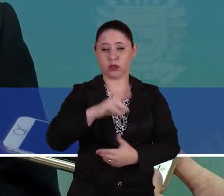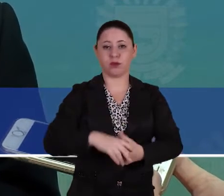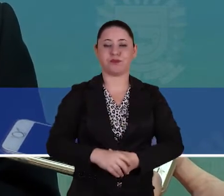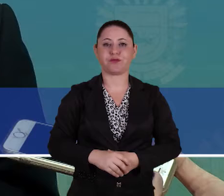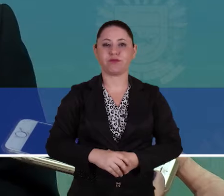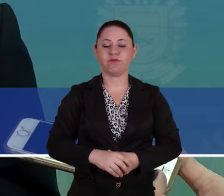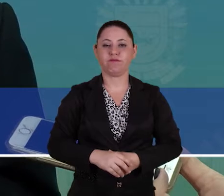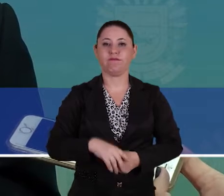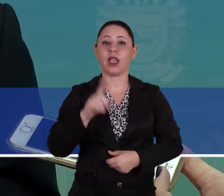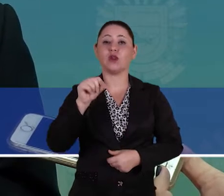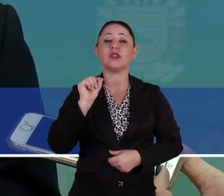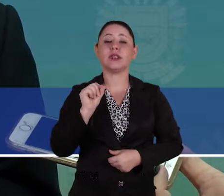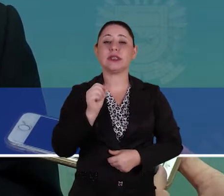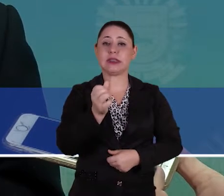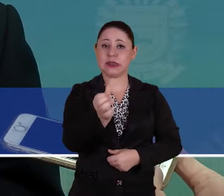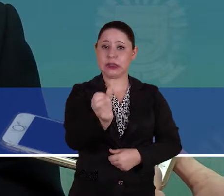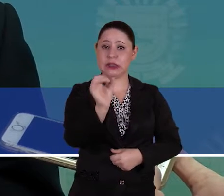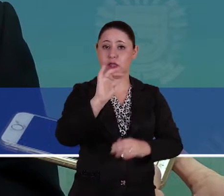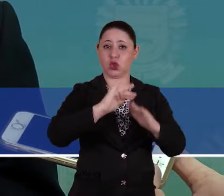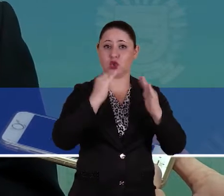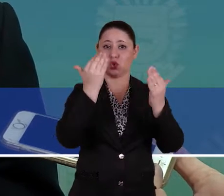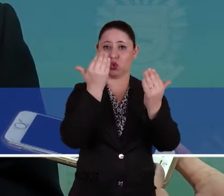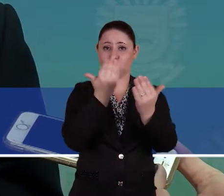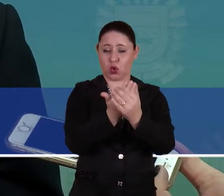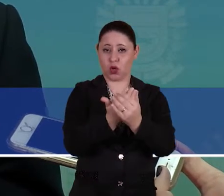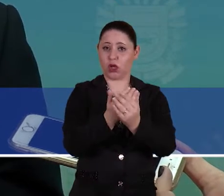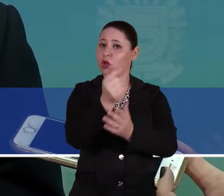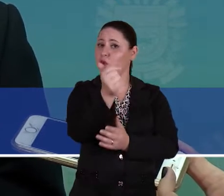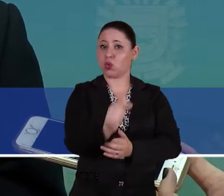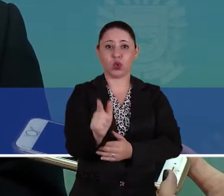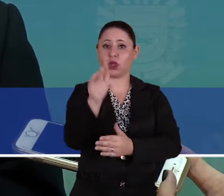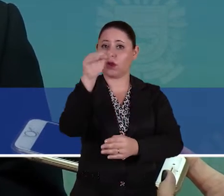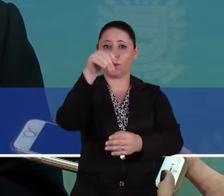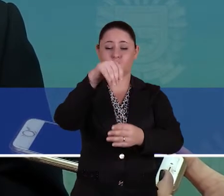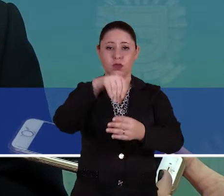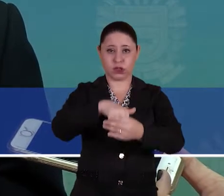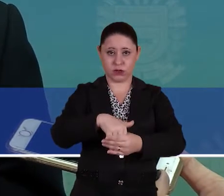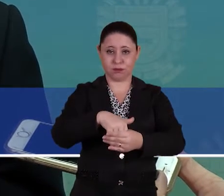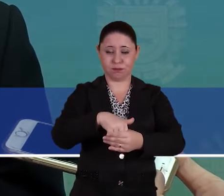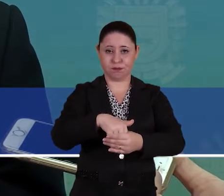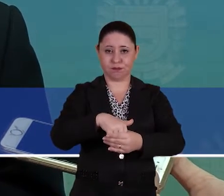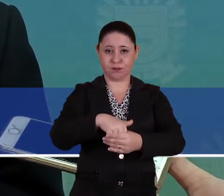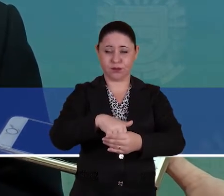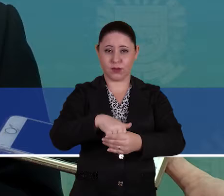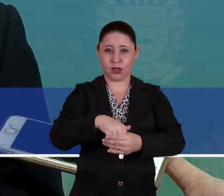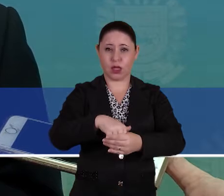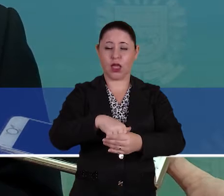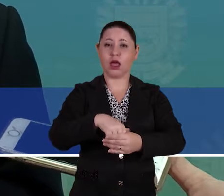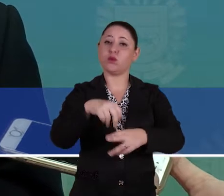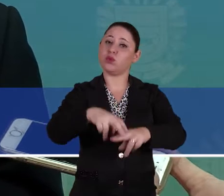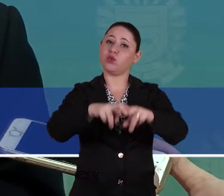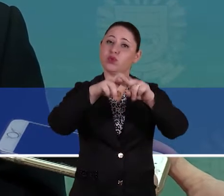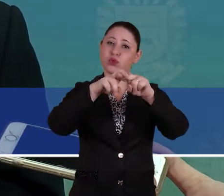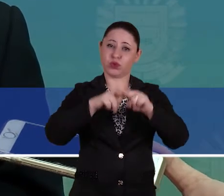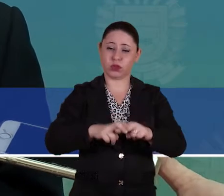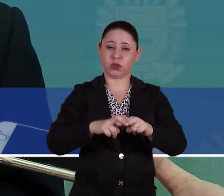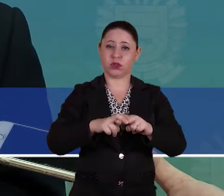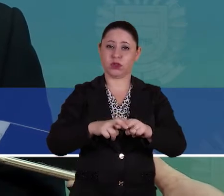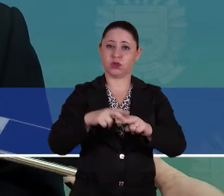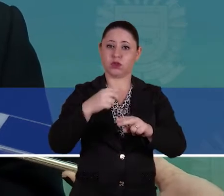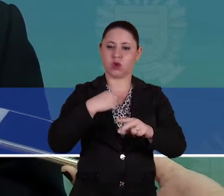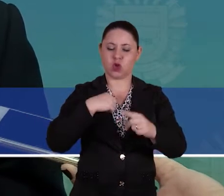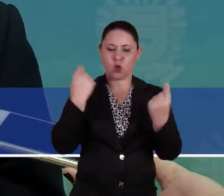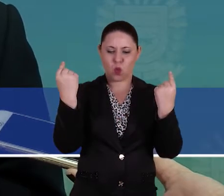para diretores. Serão praticamente 60 escolas que não terão um processo democrático. Então, em